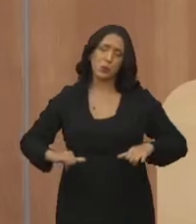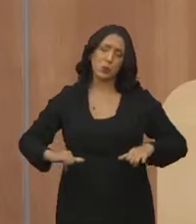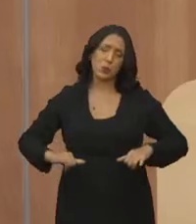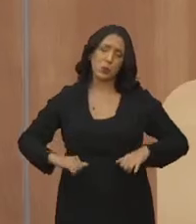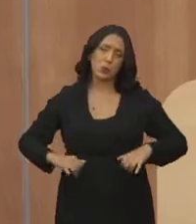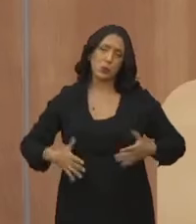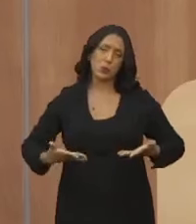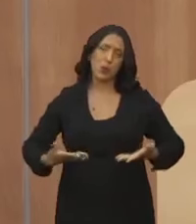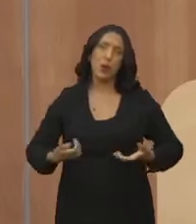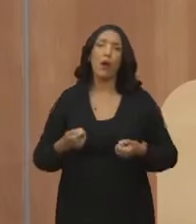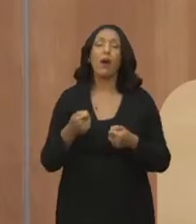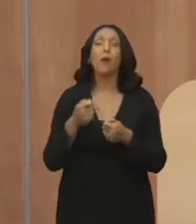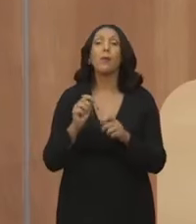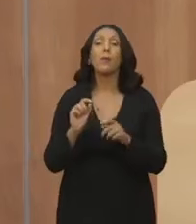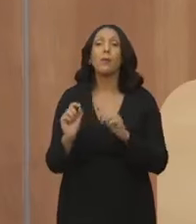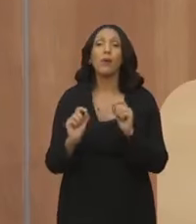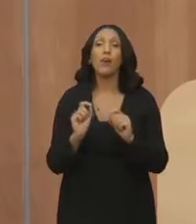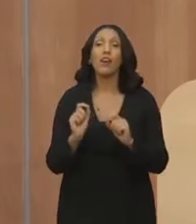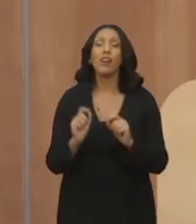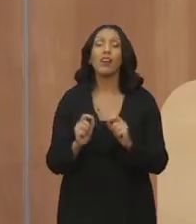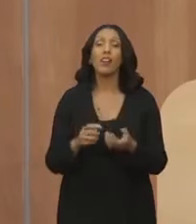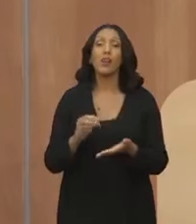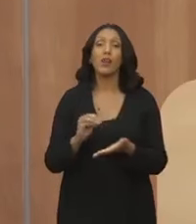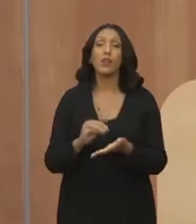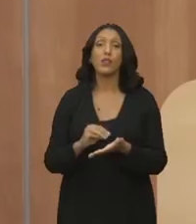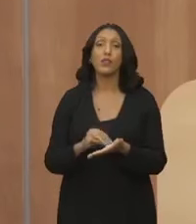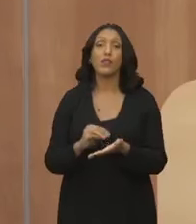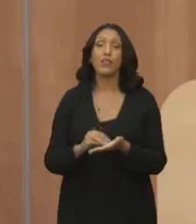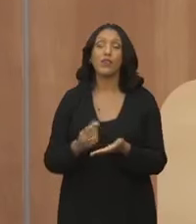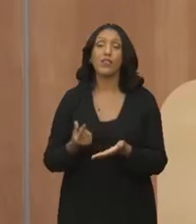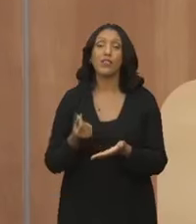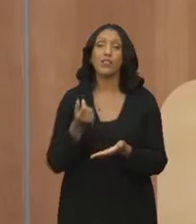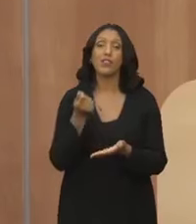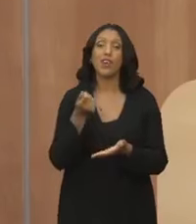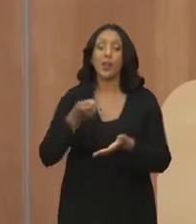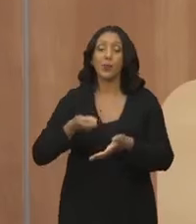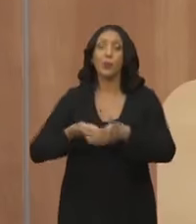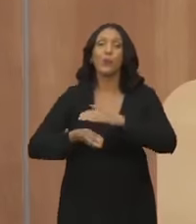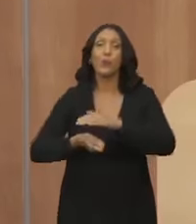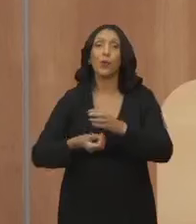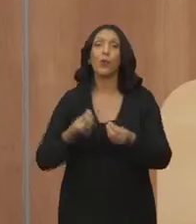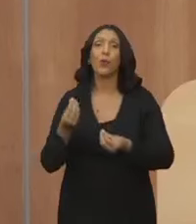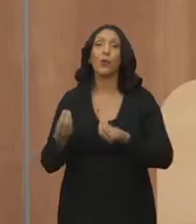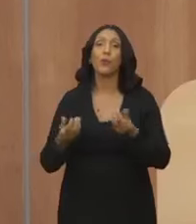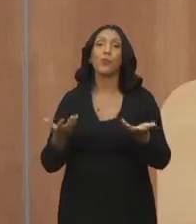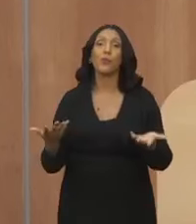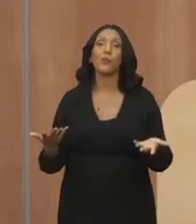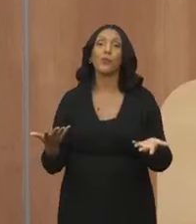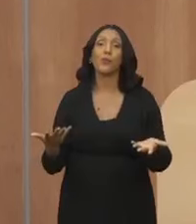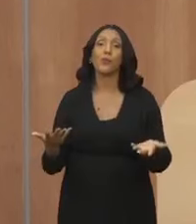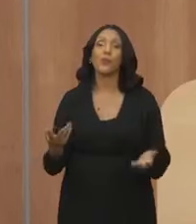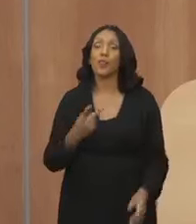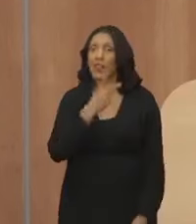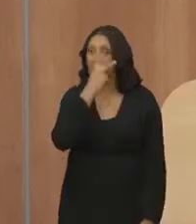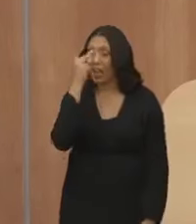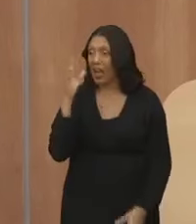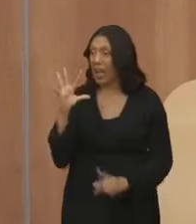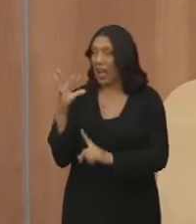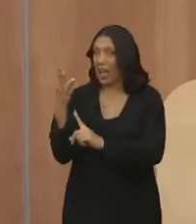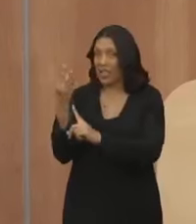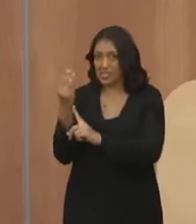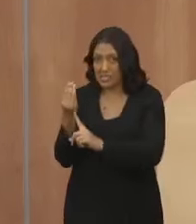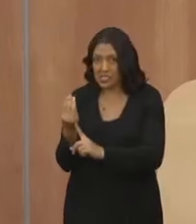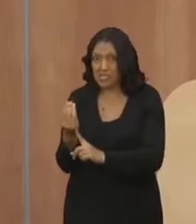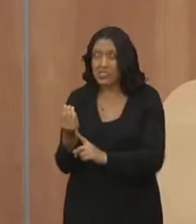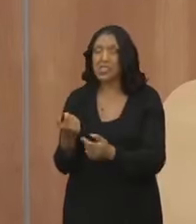investimento, não é? Ver que uma cidade como a nossa não pagar um artista que fez uma oficina por R$400. Então, assim, é lamentável que